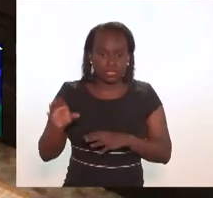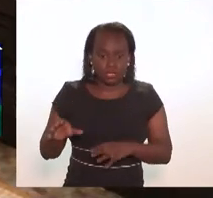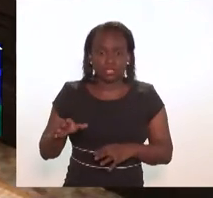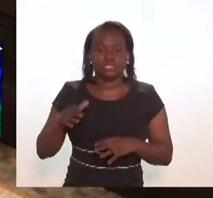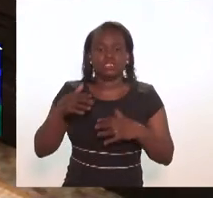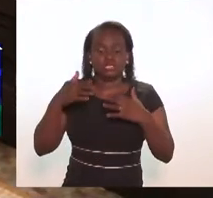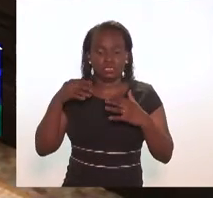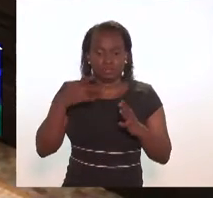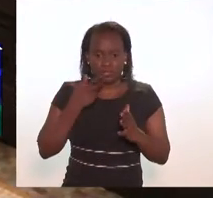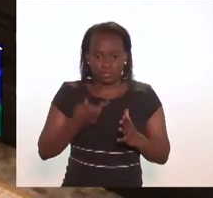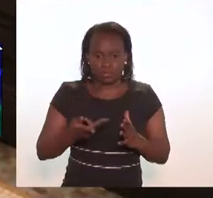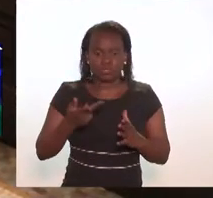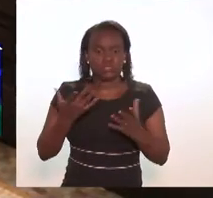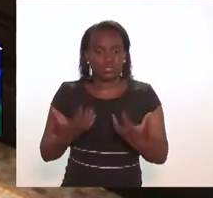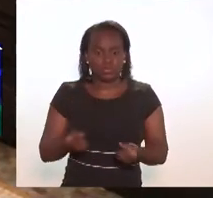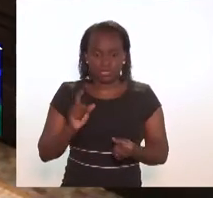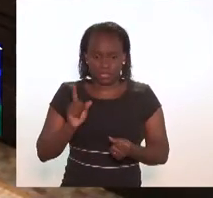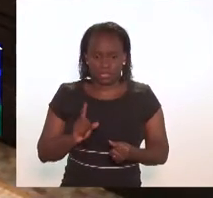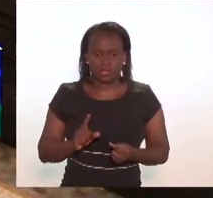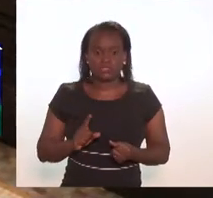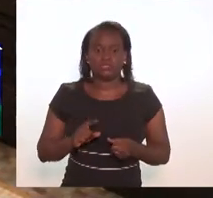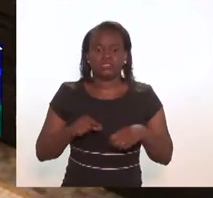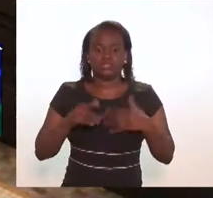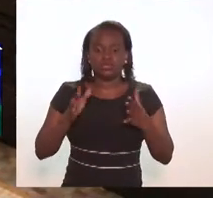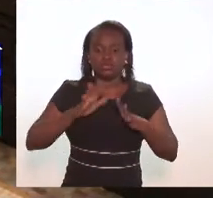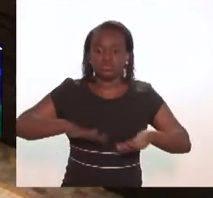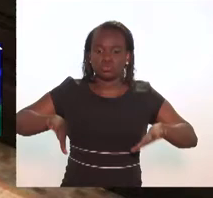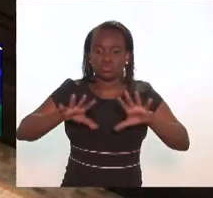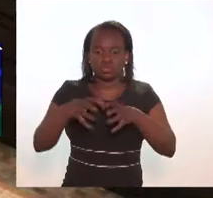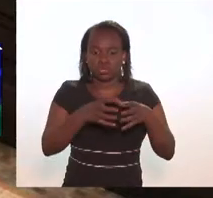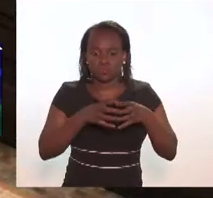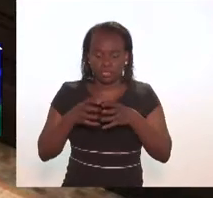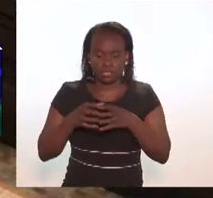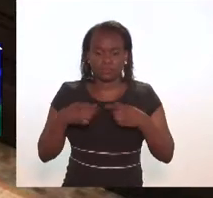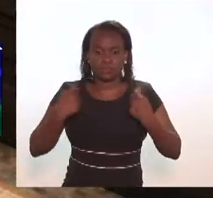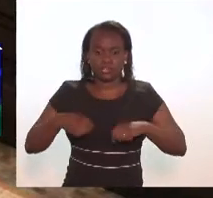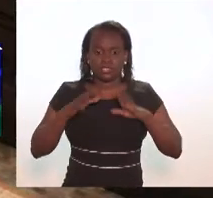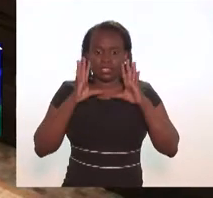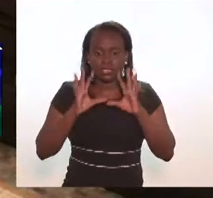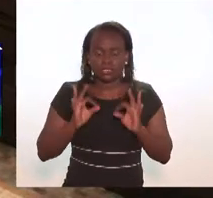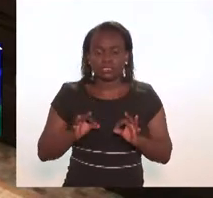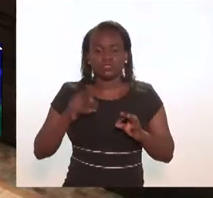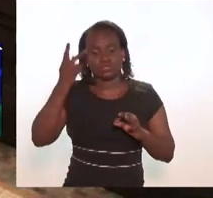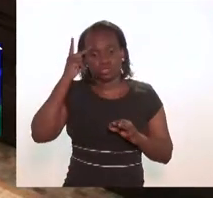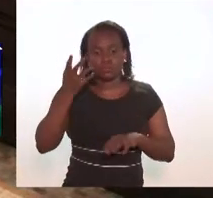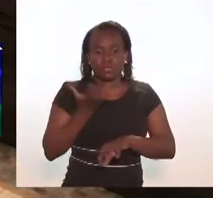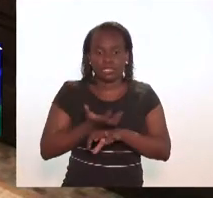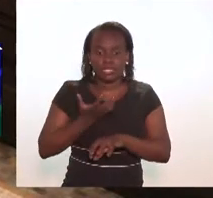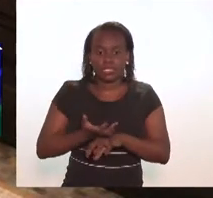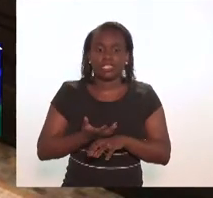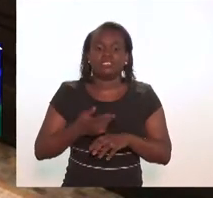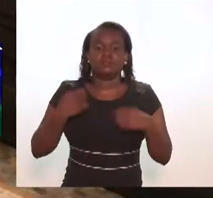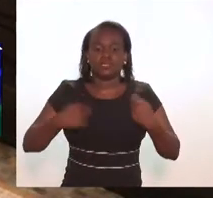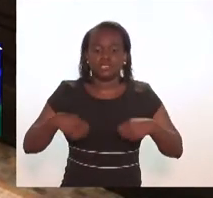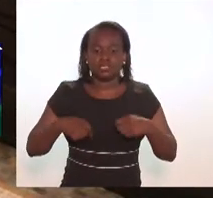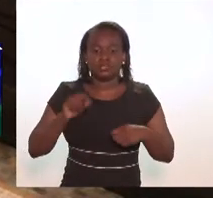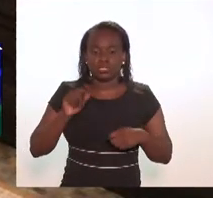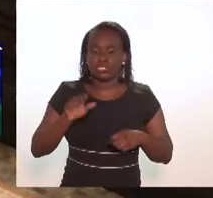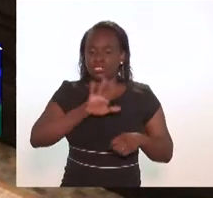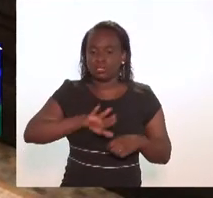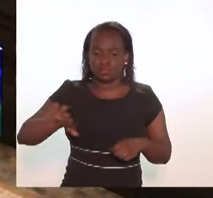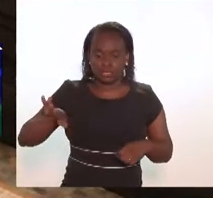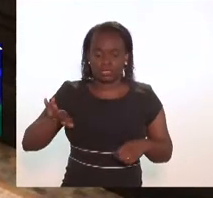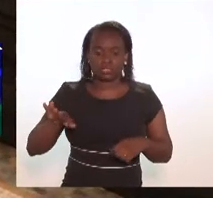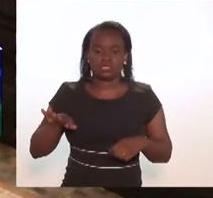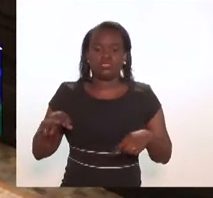deu parecer contrário. De todas as comissões que devem ser ouvidas sobre a matéria, serão tidos como